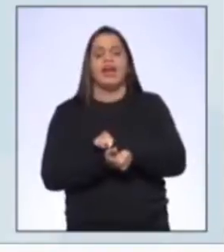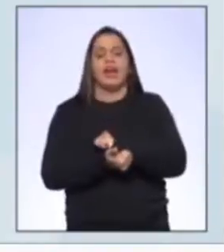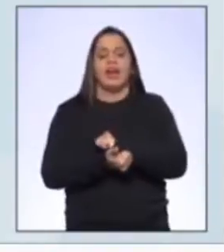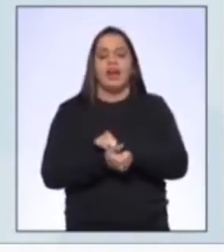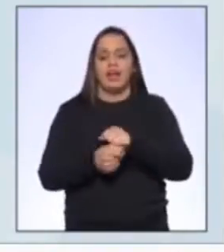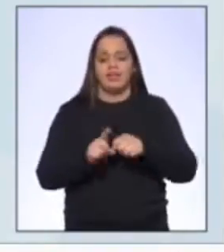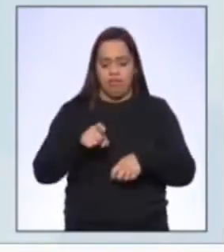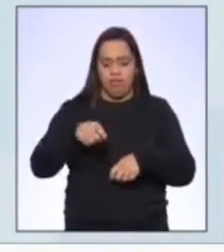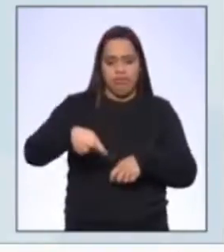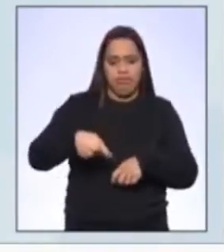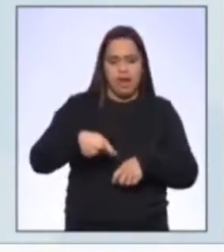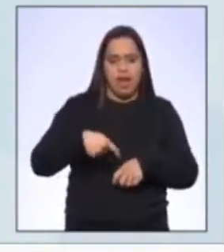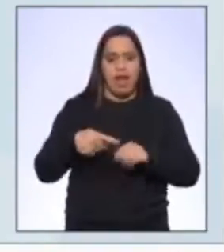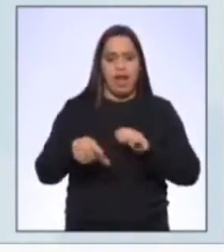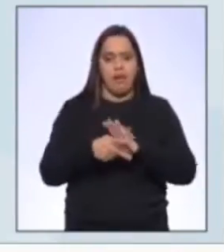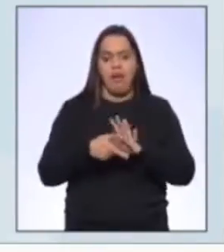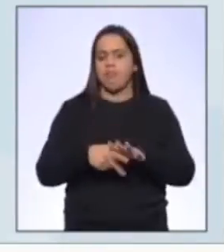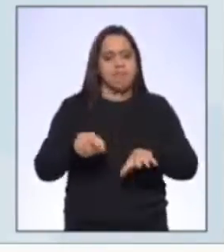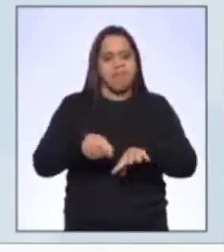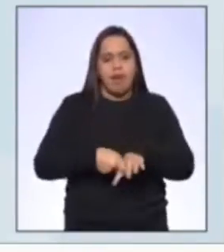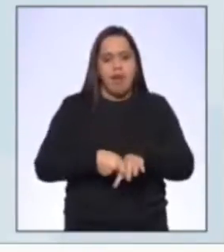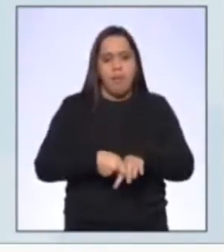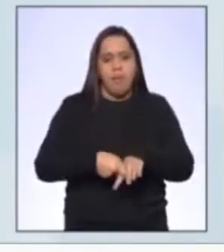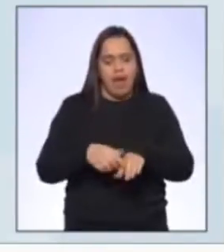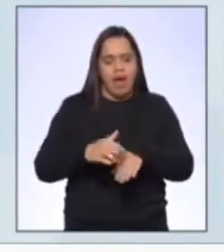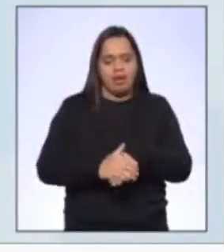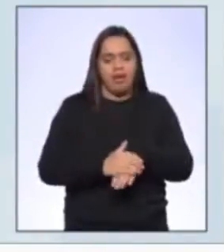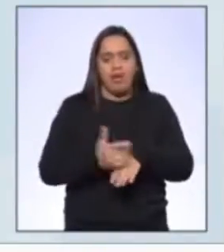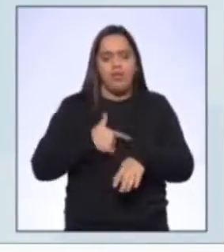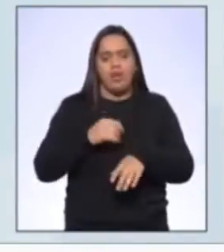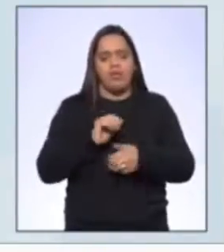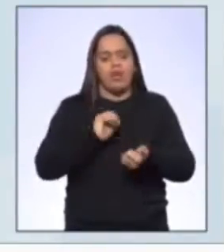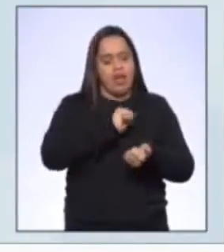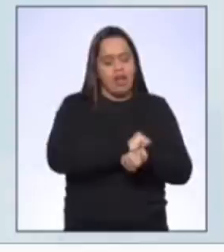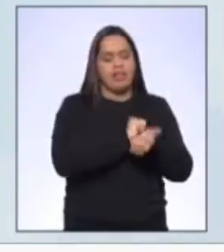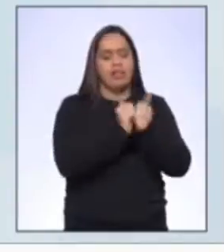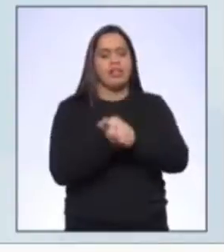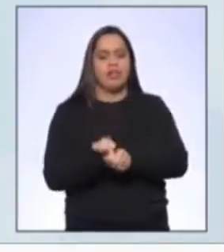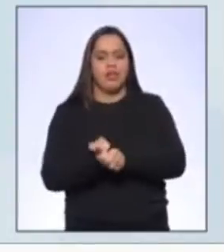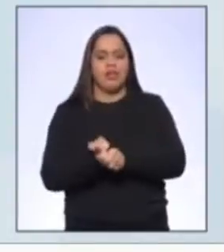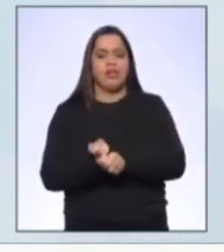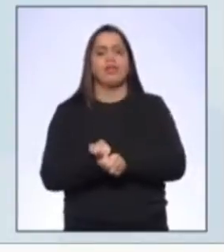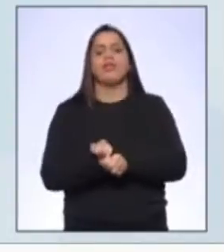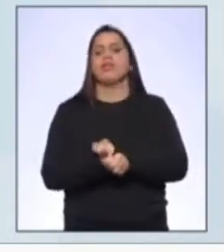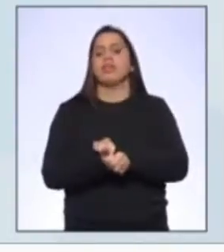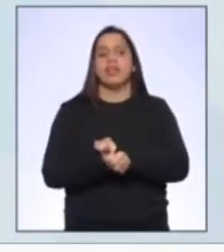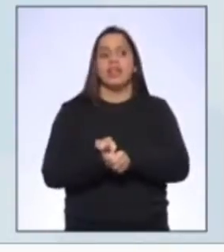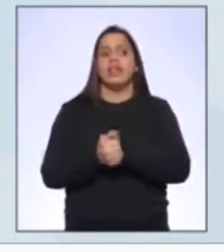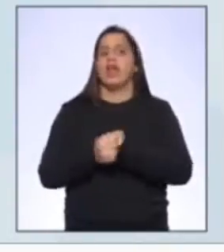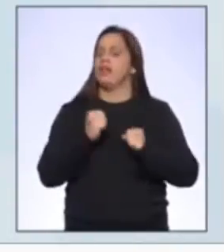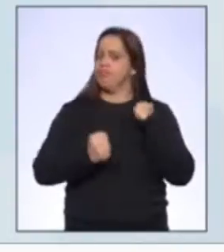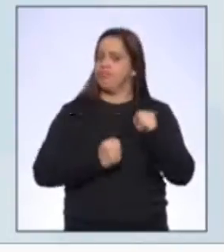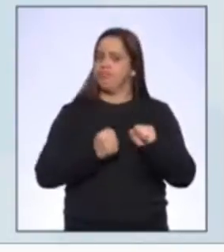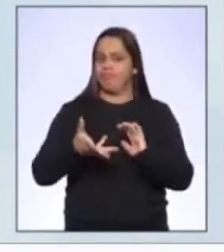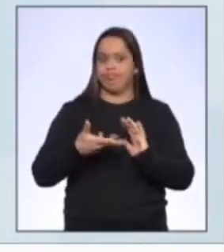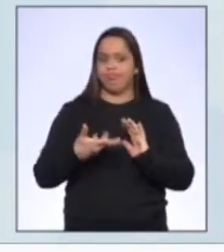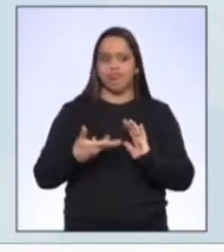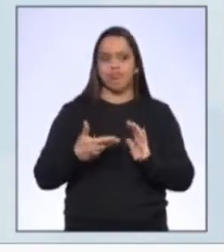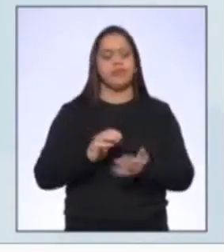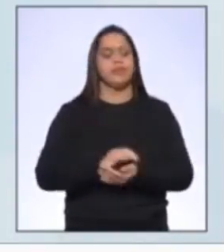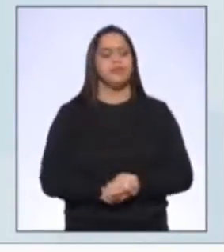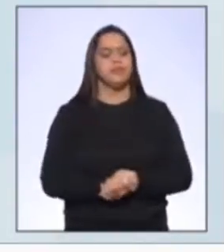curvada é como se fossem os pés dele ele se adaptou ele é um atleta de alto rendimento aí ok